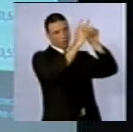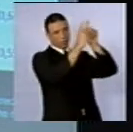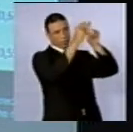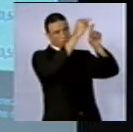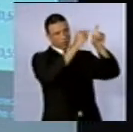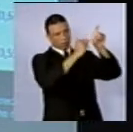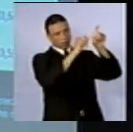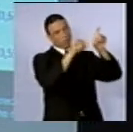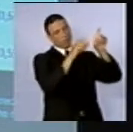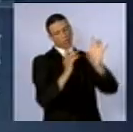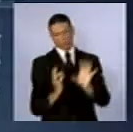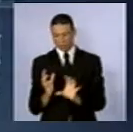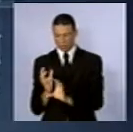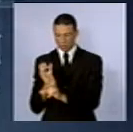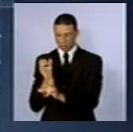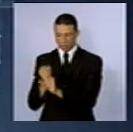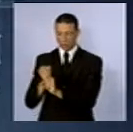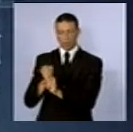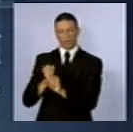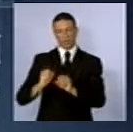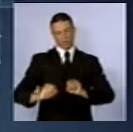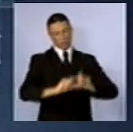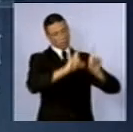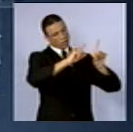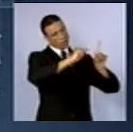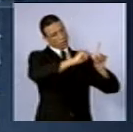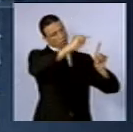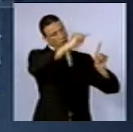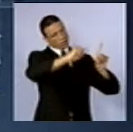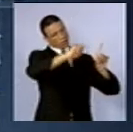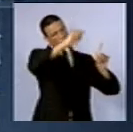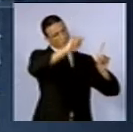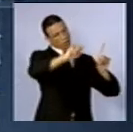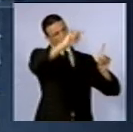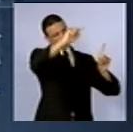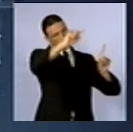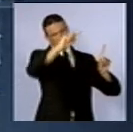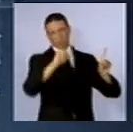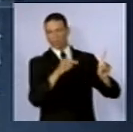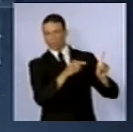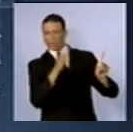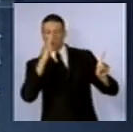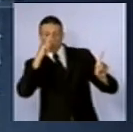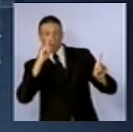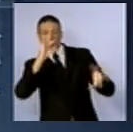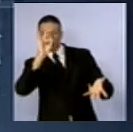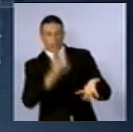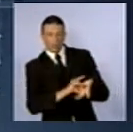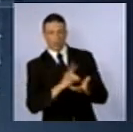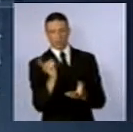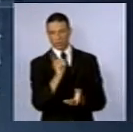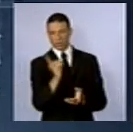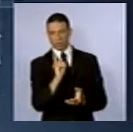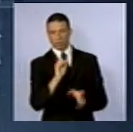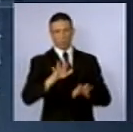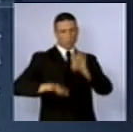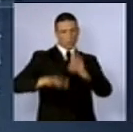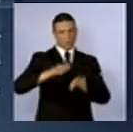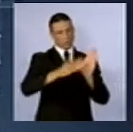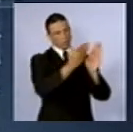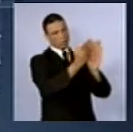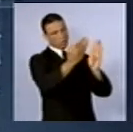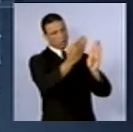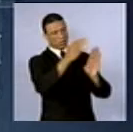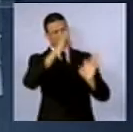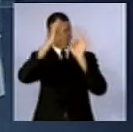né da da significância desse risco que nós calculamos então é o intervalo com 95% de